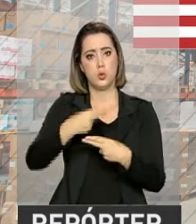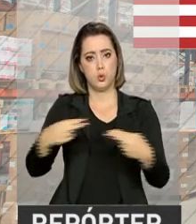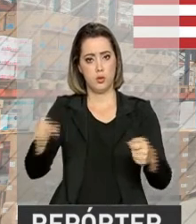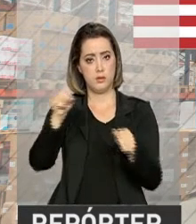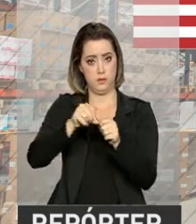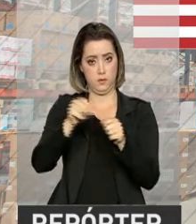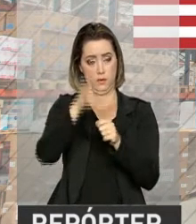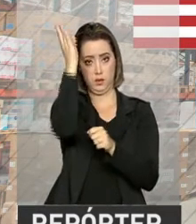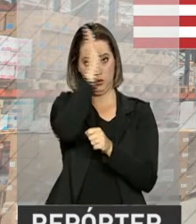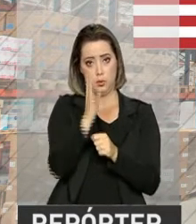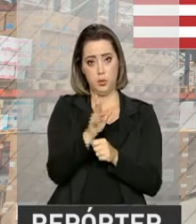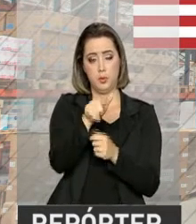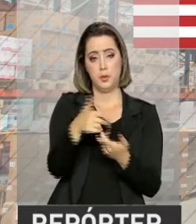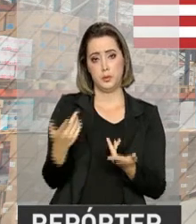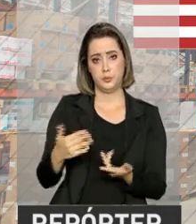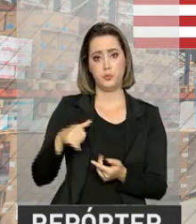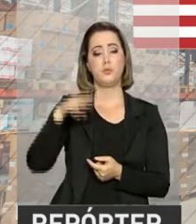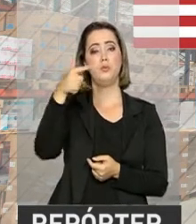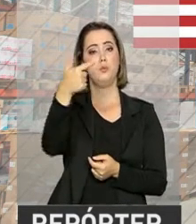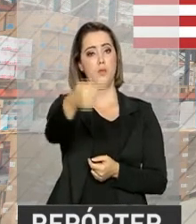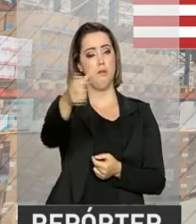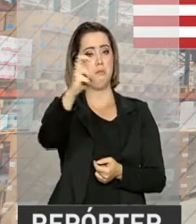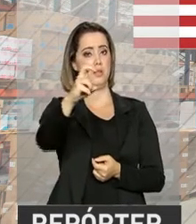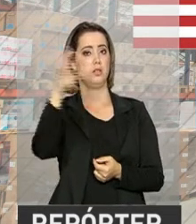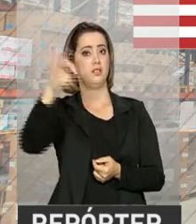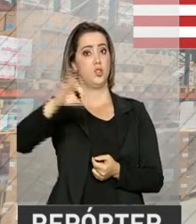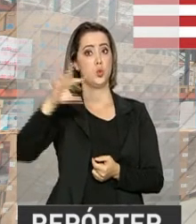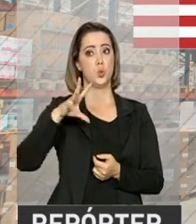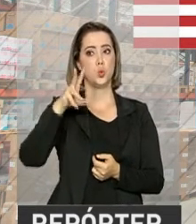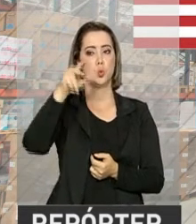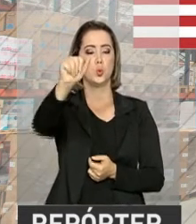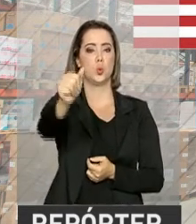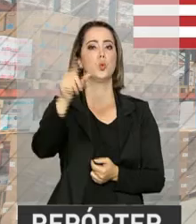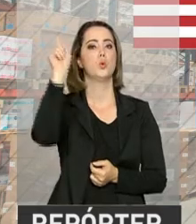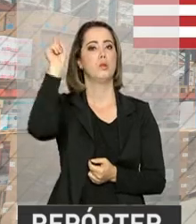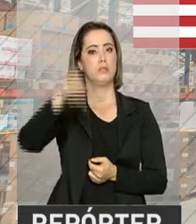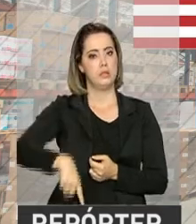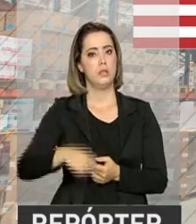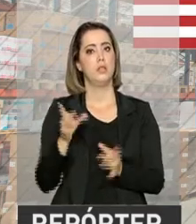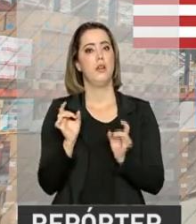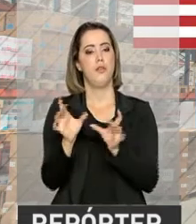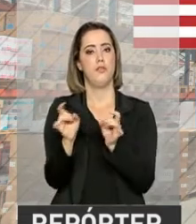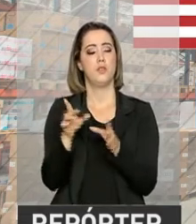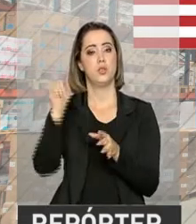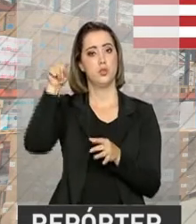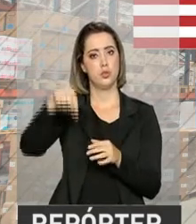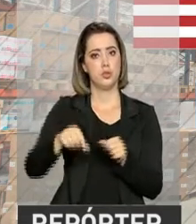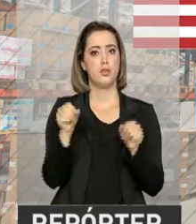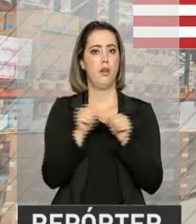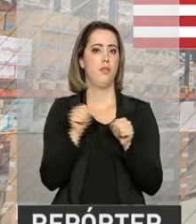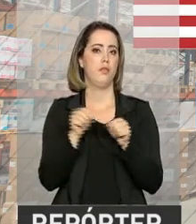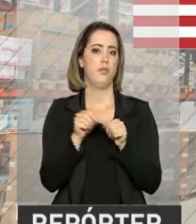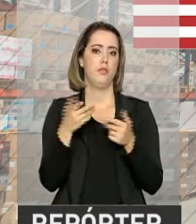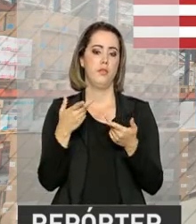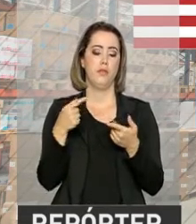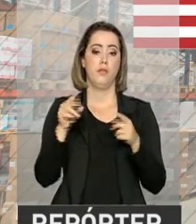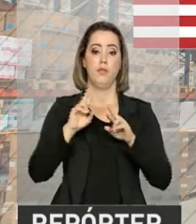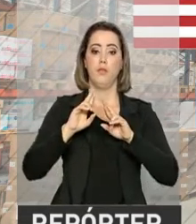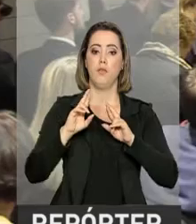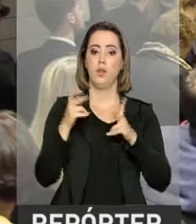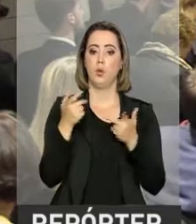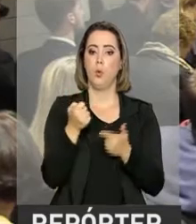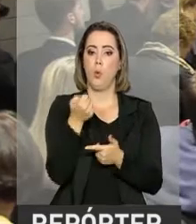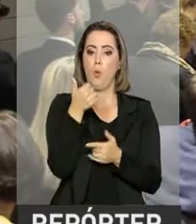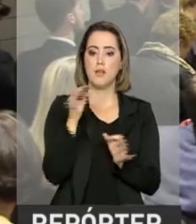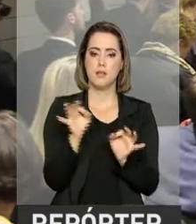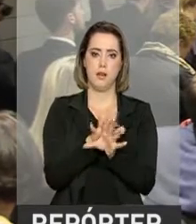brasil mais de 75% de tudo o que é vendido para o país é manufaturado ou semimanufaturado